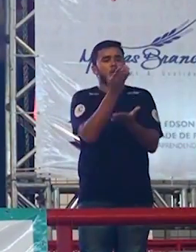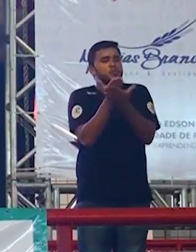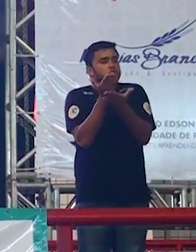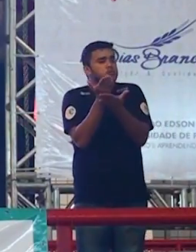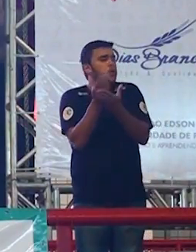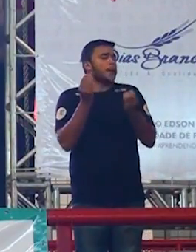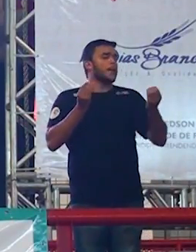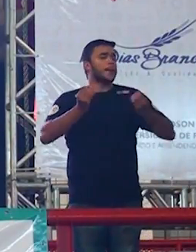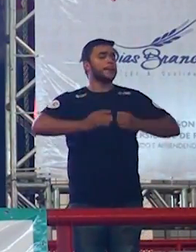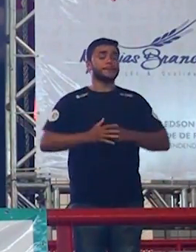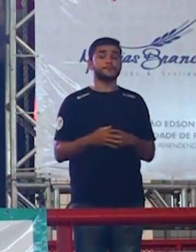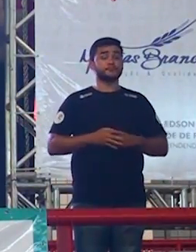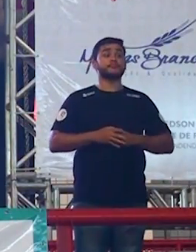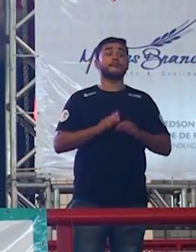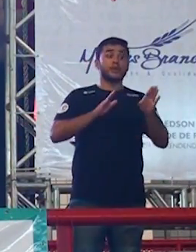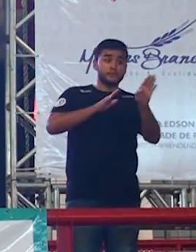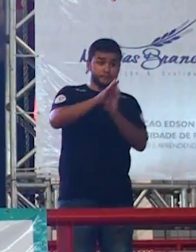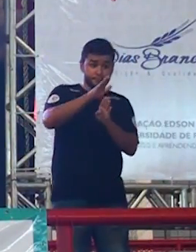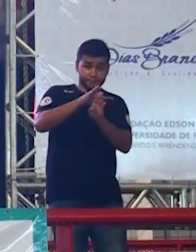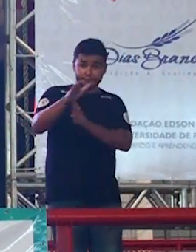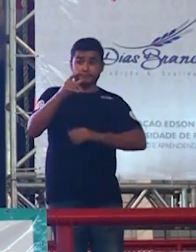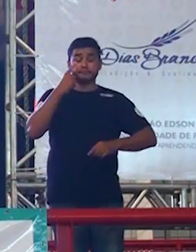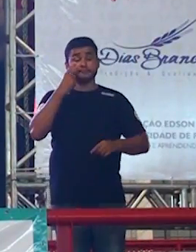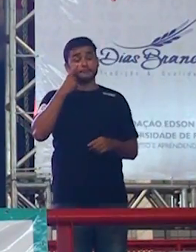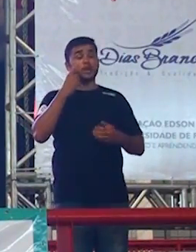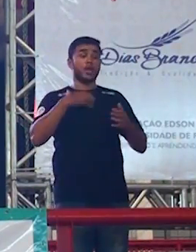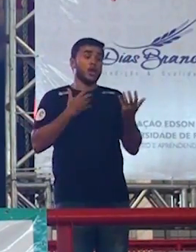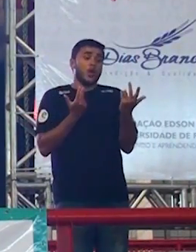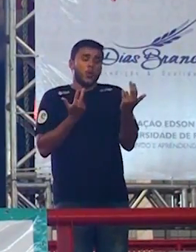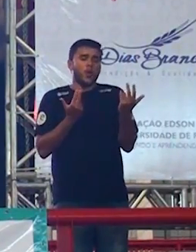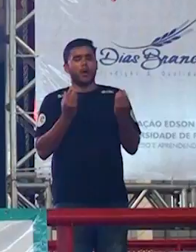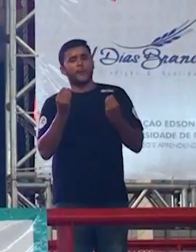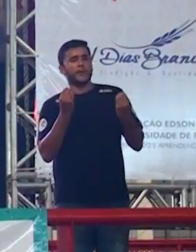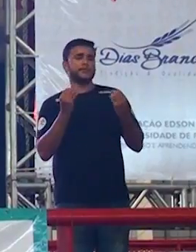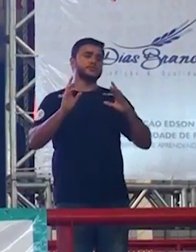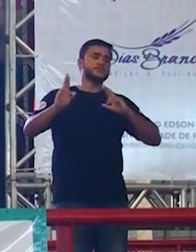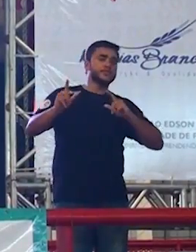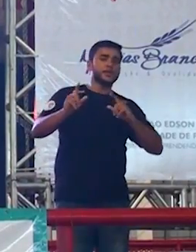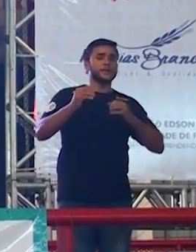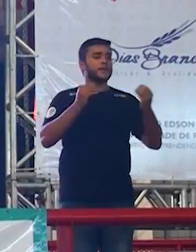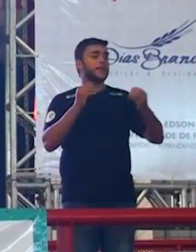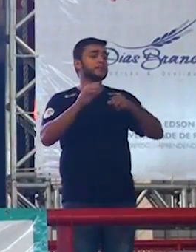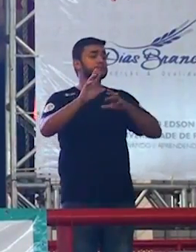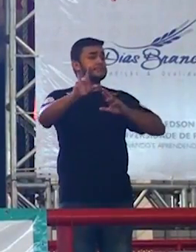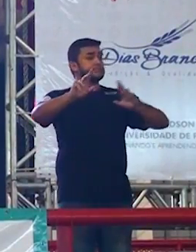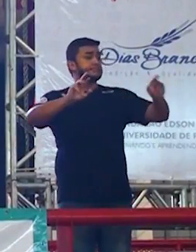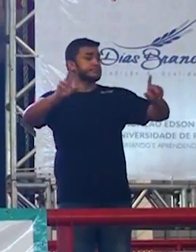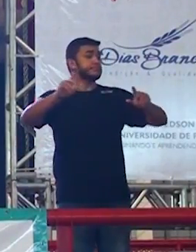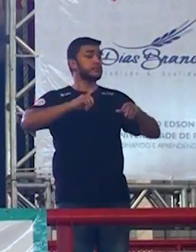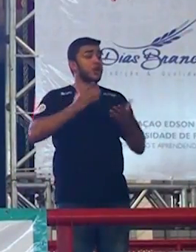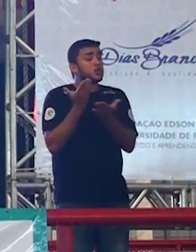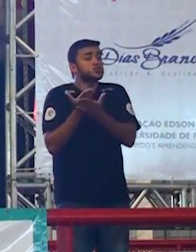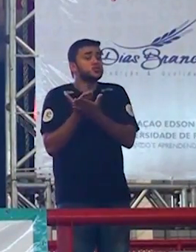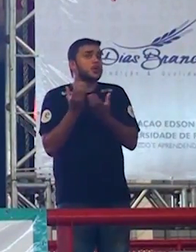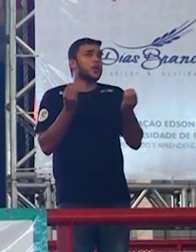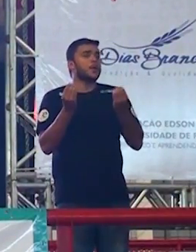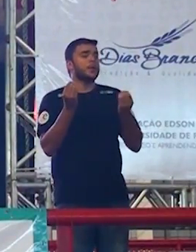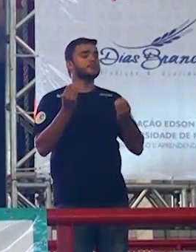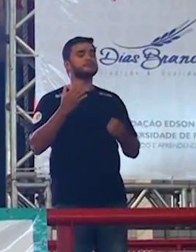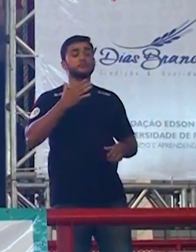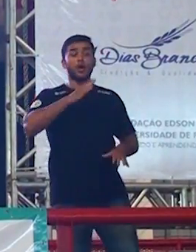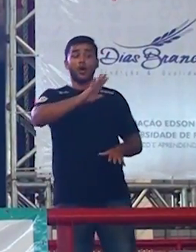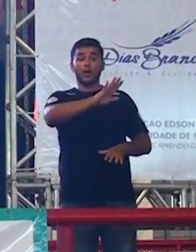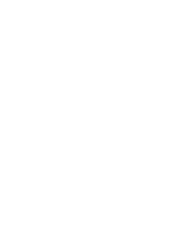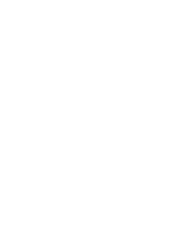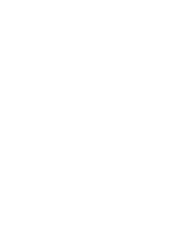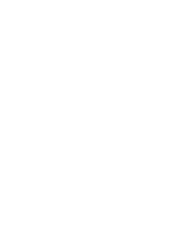já faça. Mas eu tenho certeza que muitas delas vão ser novidade para vocês, ok? Então, estudar